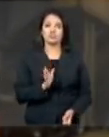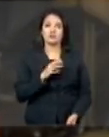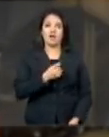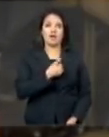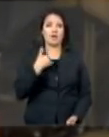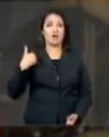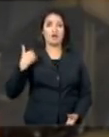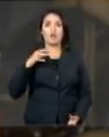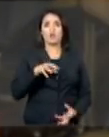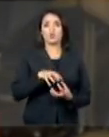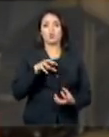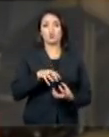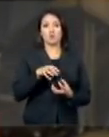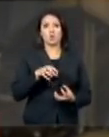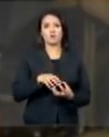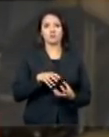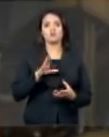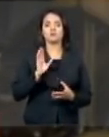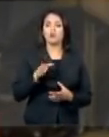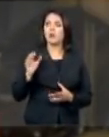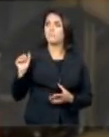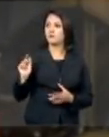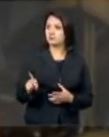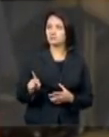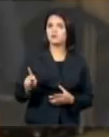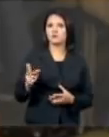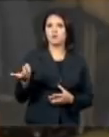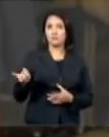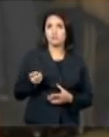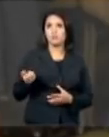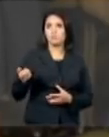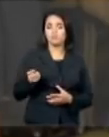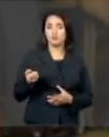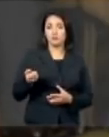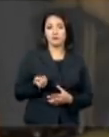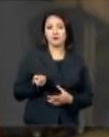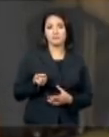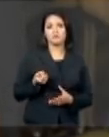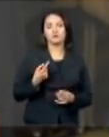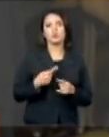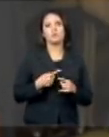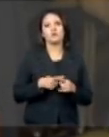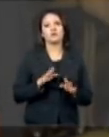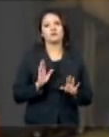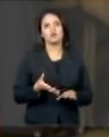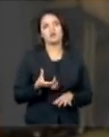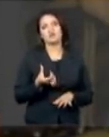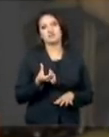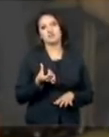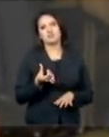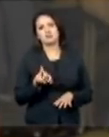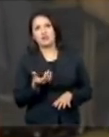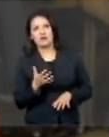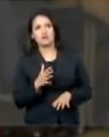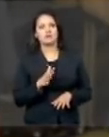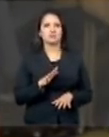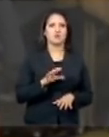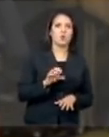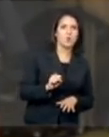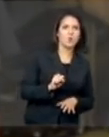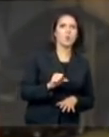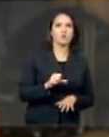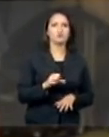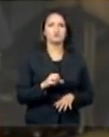iminência de ter usado parte da sua aposentadoria porque se passaram 6 8 10